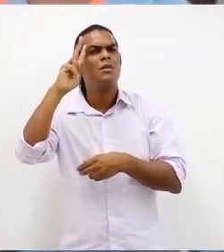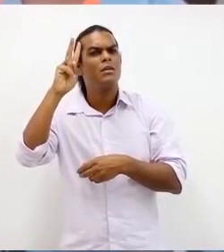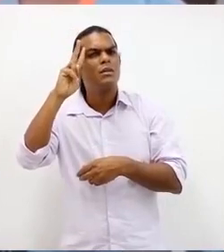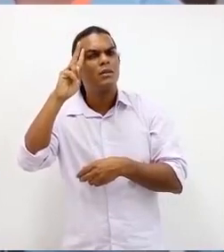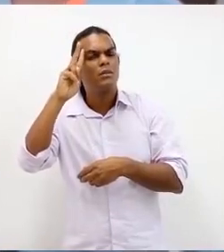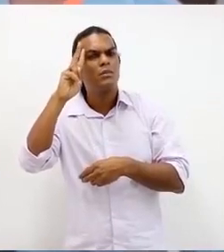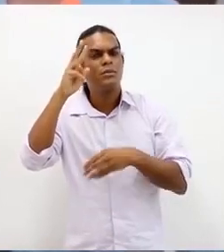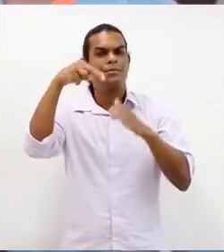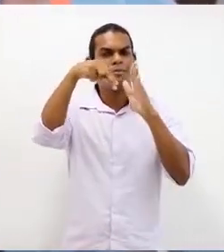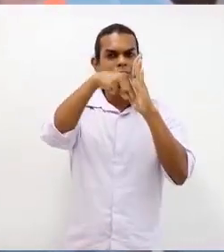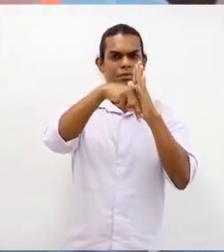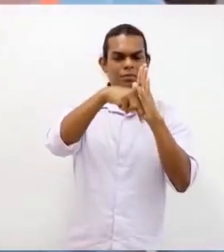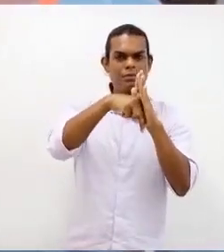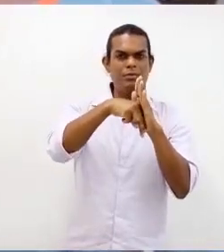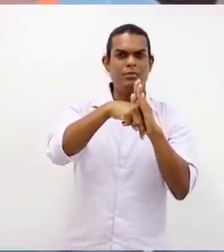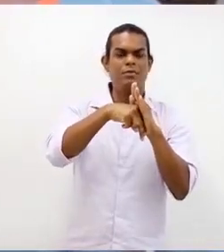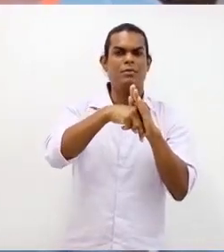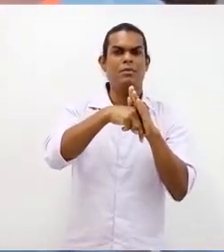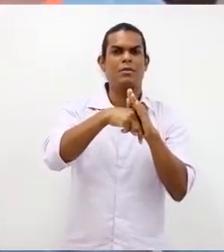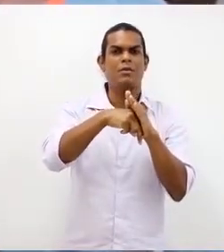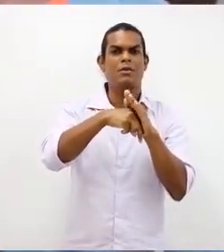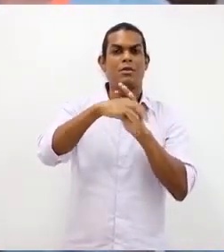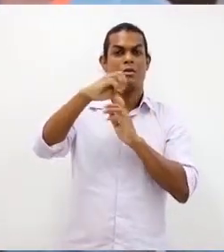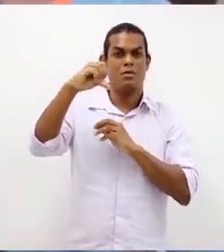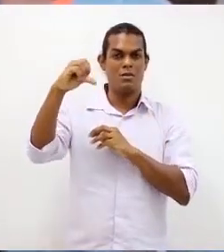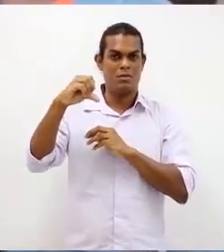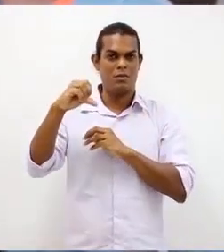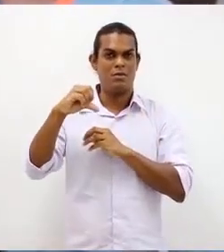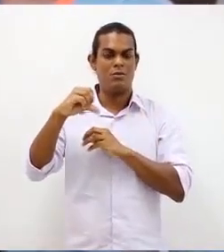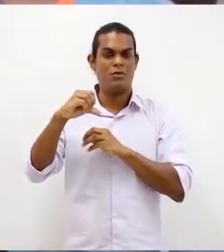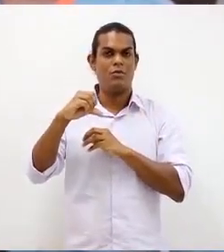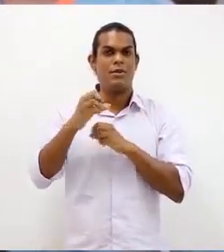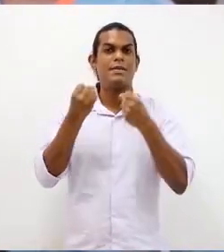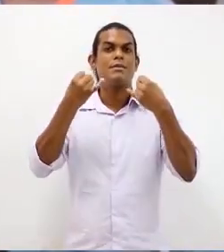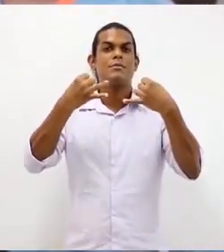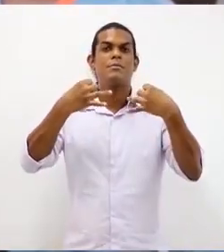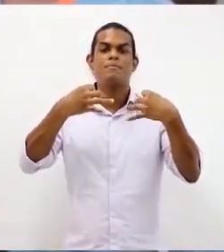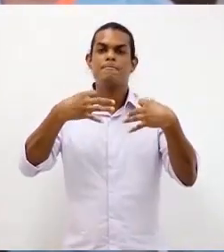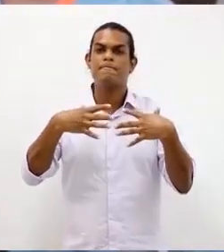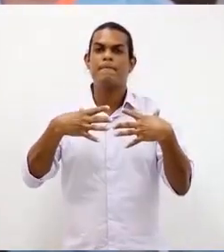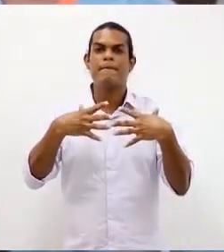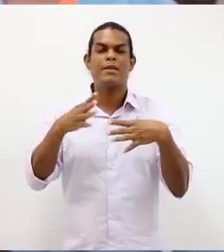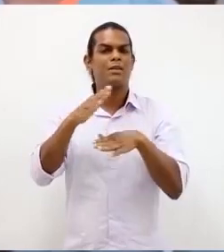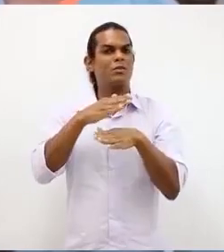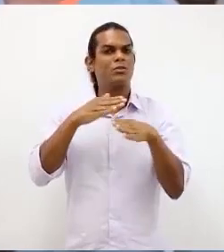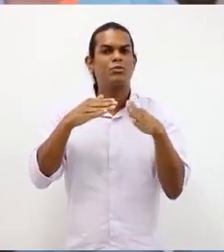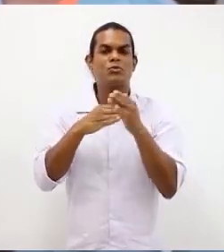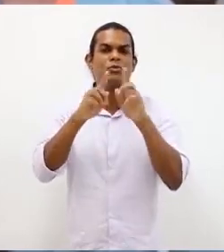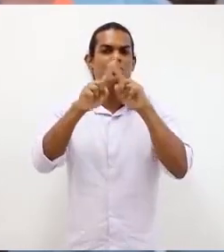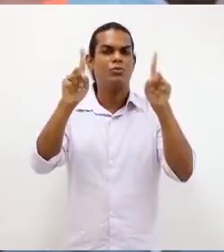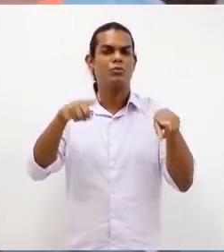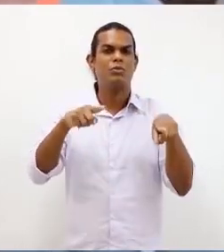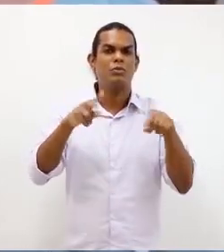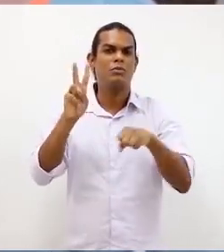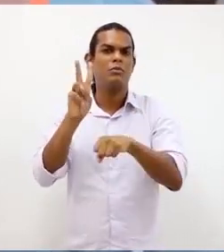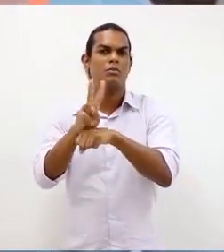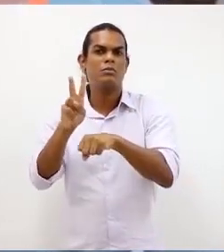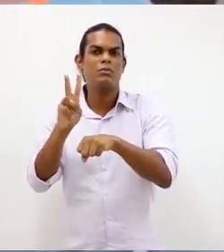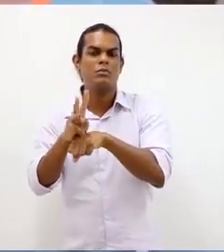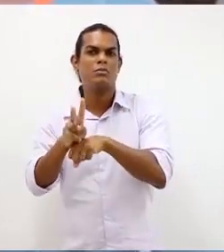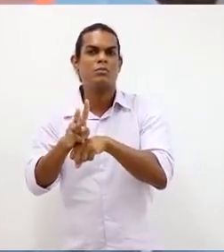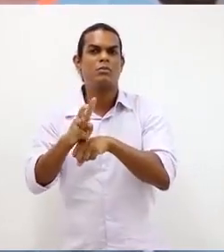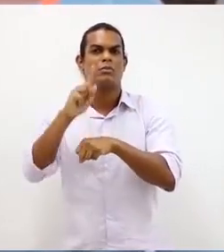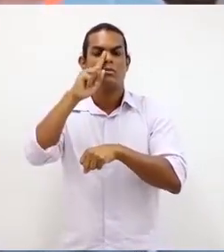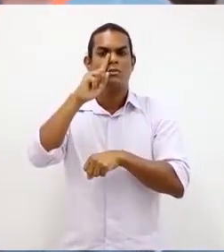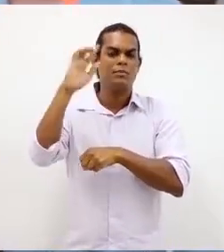é da NR9 e estabelece que diversos outros programas e planos adicionais de proteção e prevenção aos